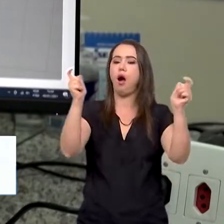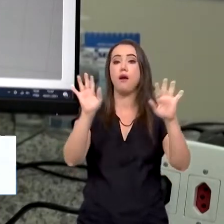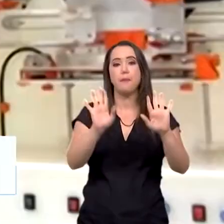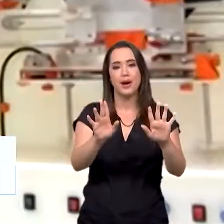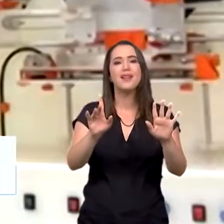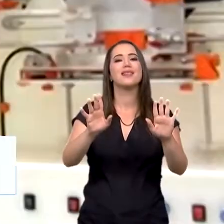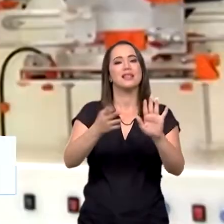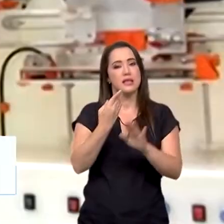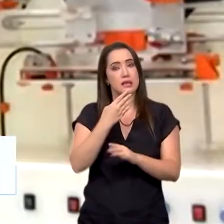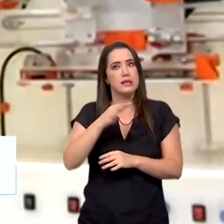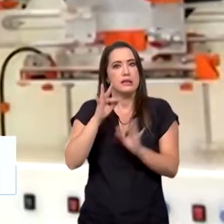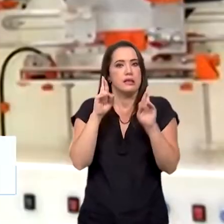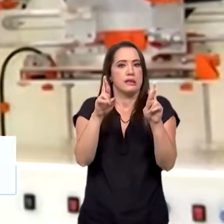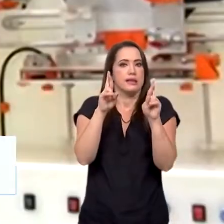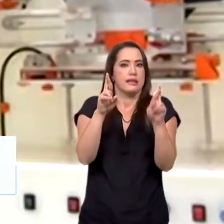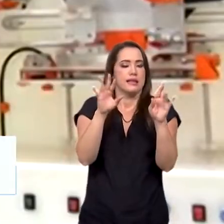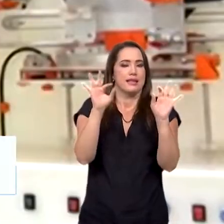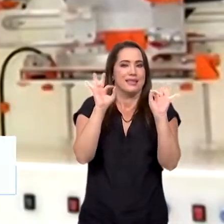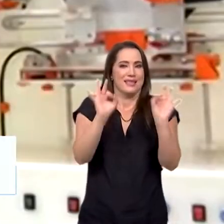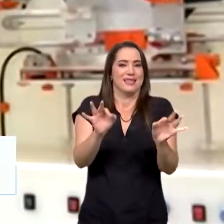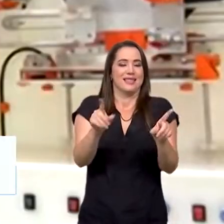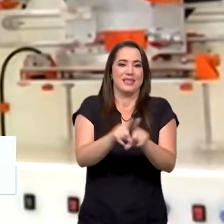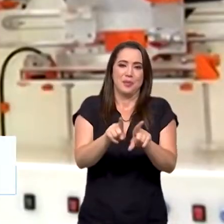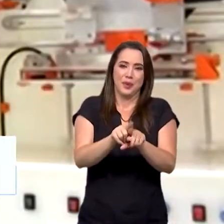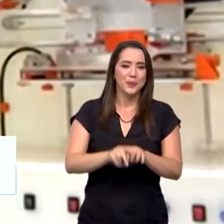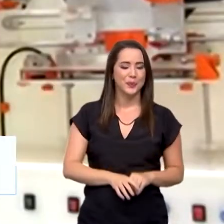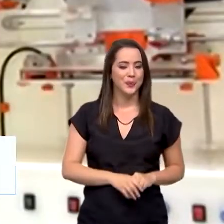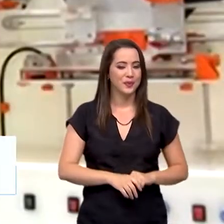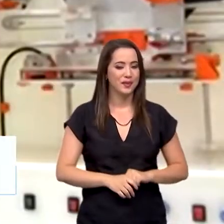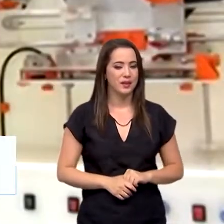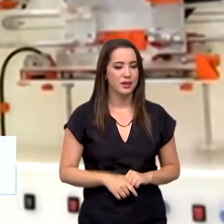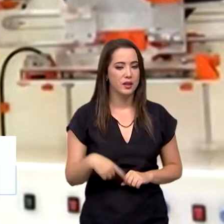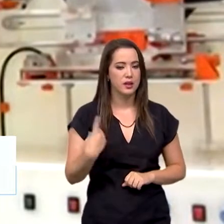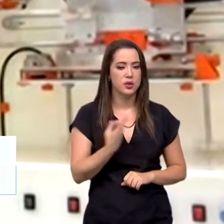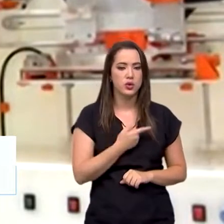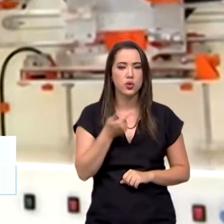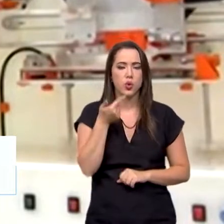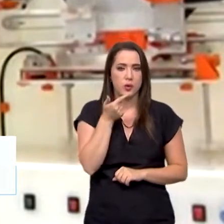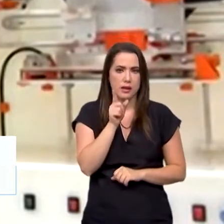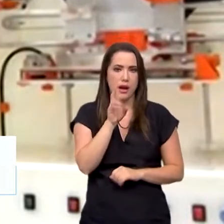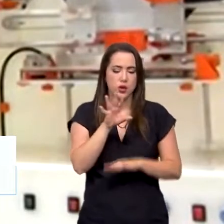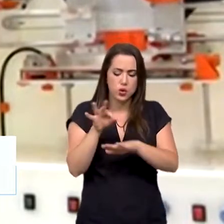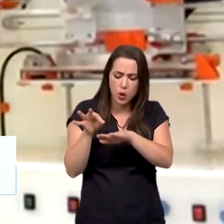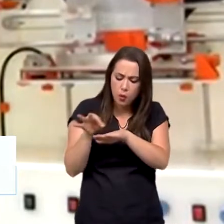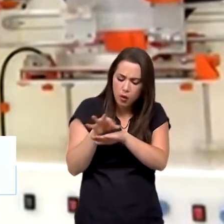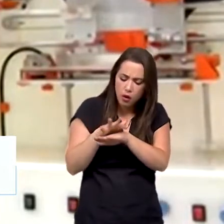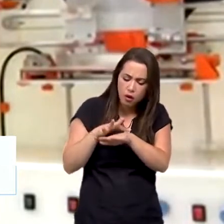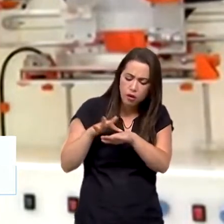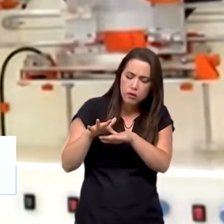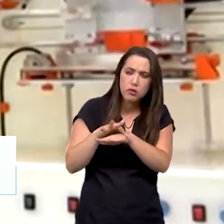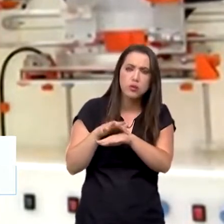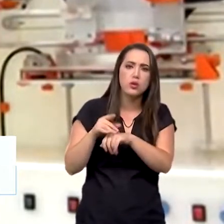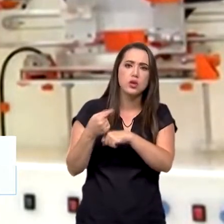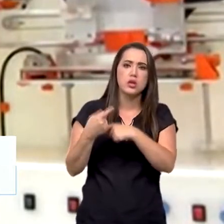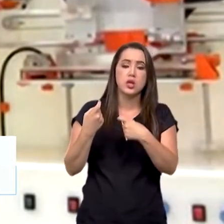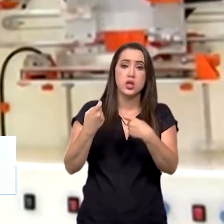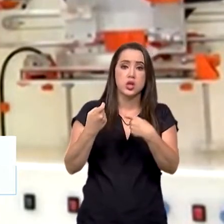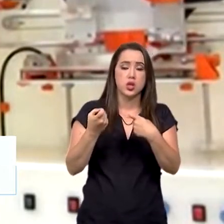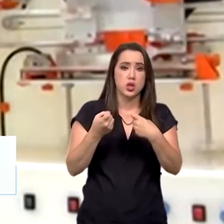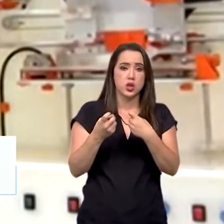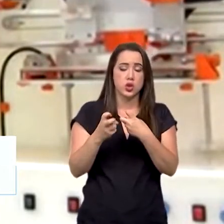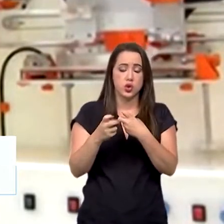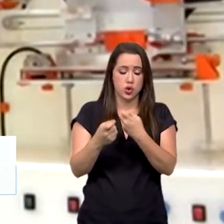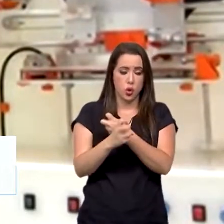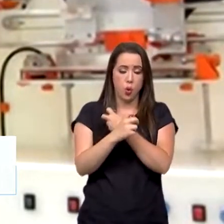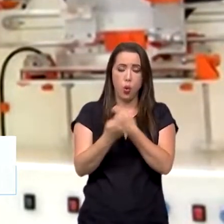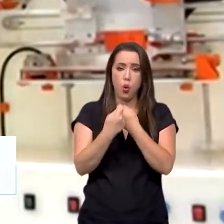promissora. A gente já consegue imprimir um pequeno pedaço de tecido de cartilagem, de osso, de